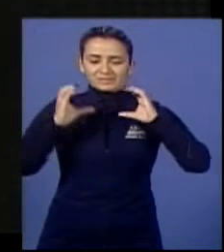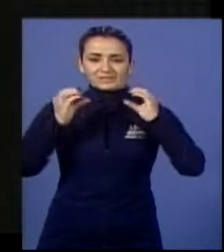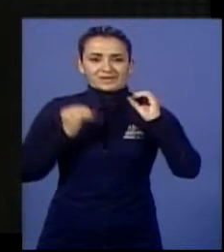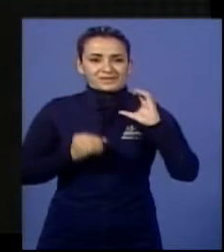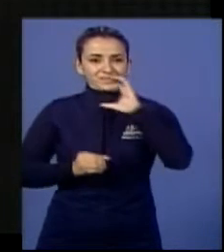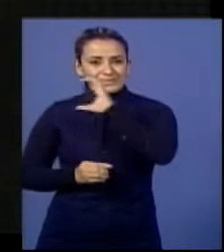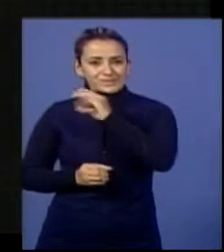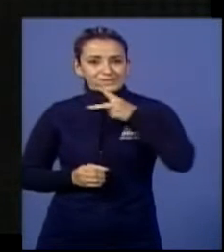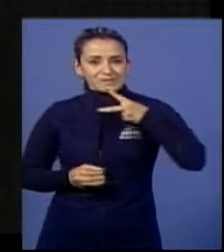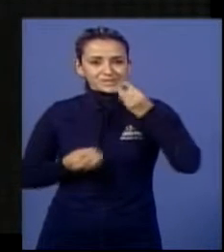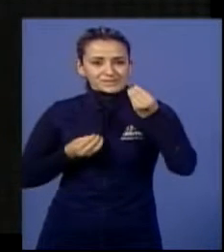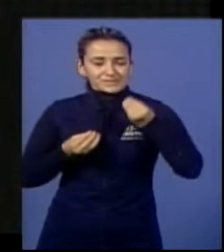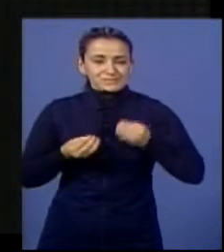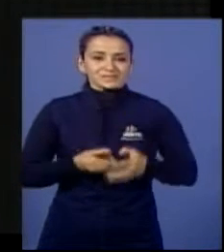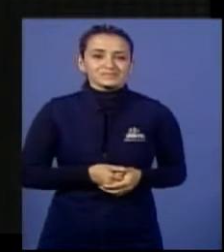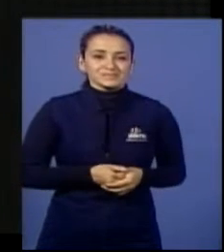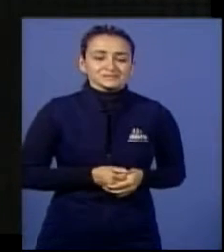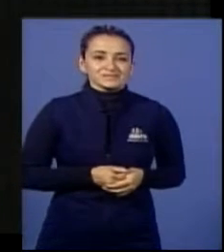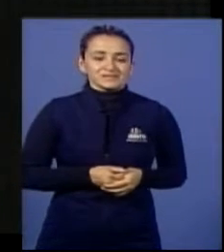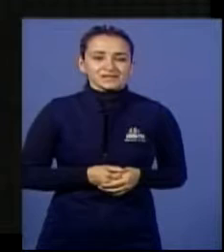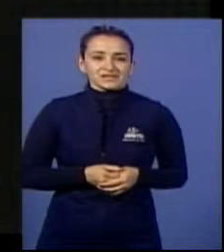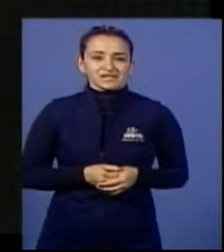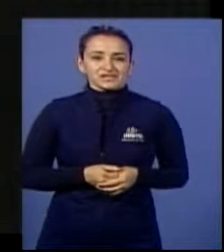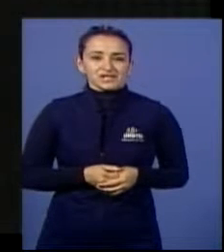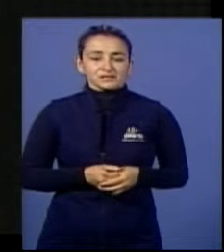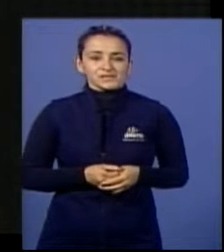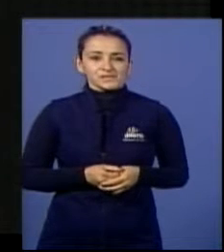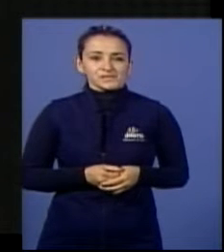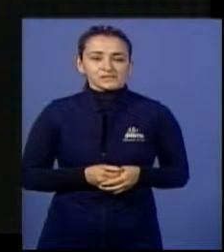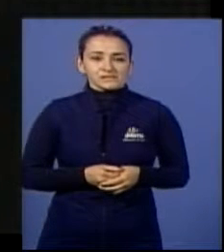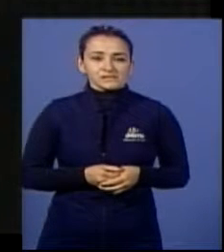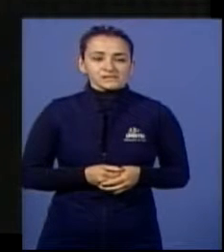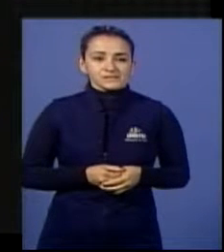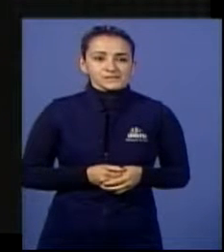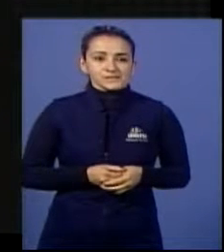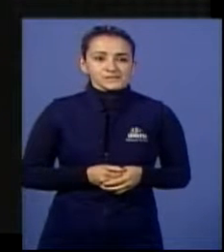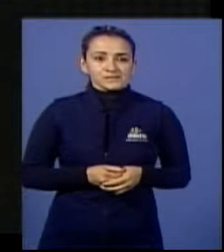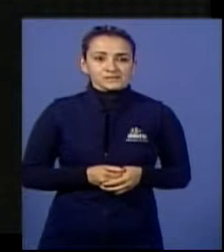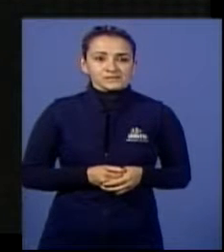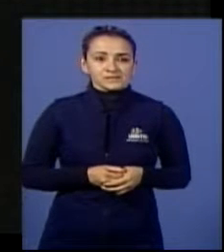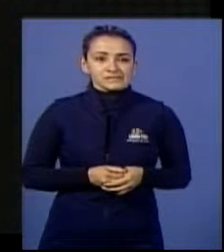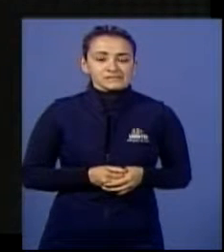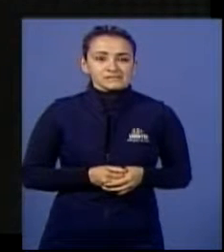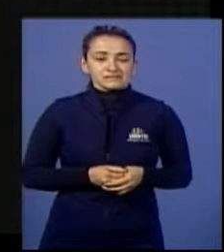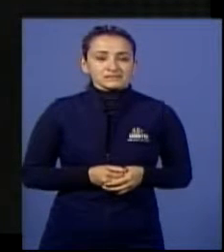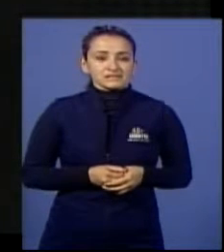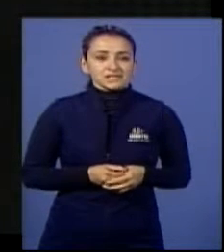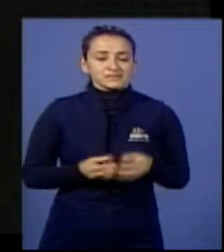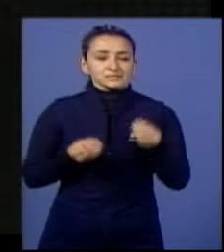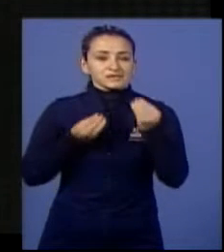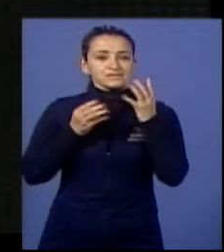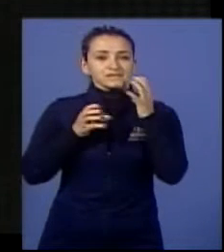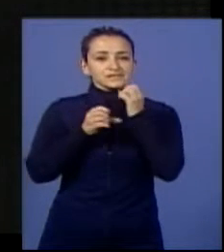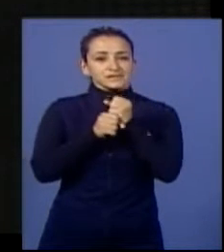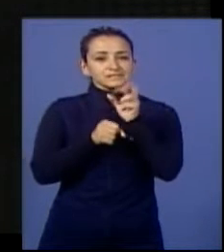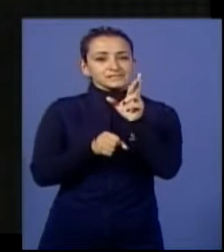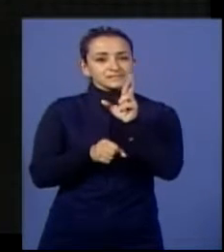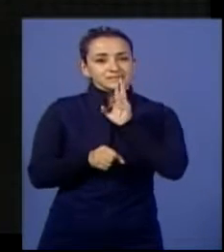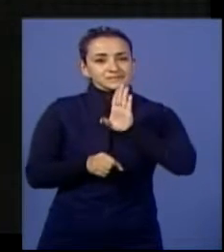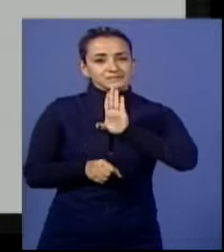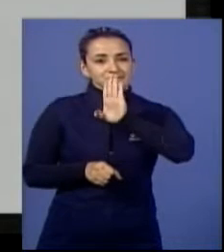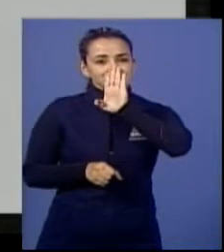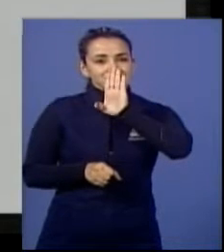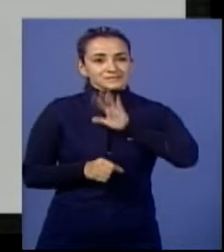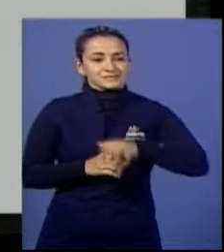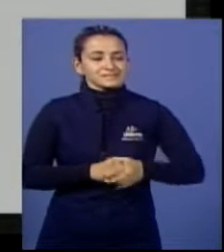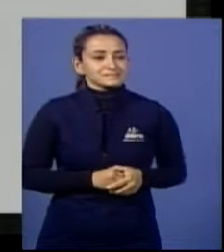necessidade. Portanto, nós provavelmente temos como resposta dessa questão a letra B. A letra B,